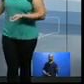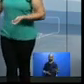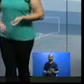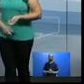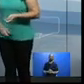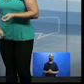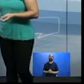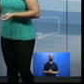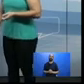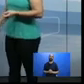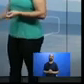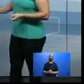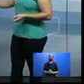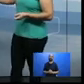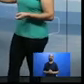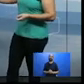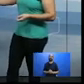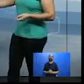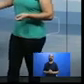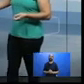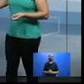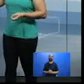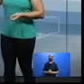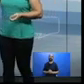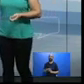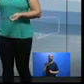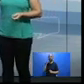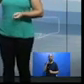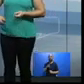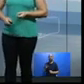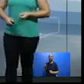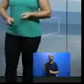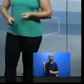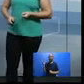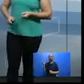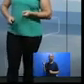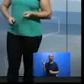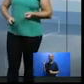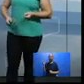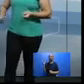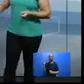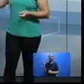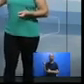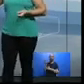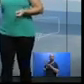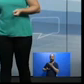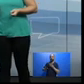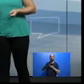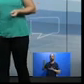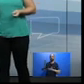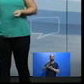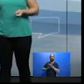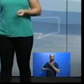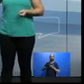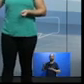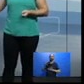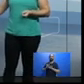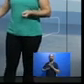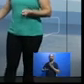certo? Olha lá, olha a encenação. Ô índio, me dá um pouquinho da sua madeira aí que eu te dou um